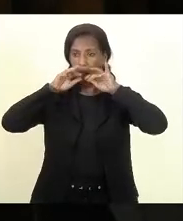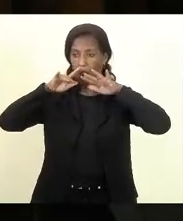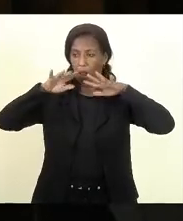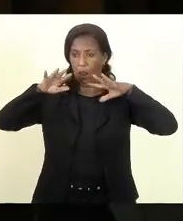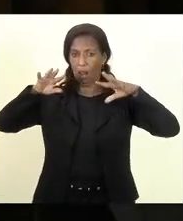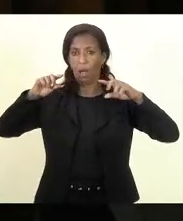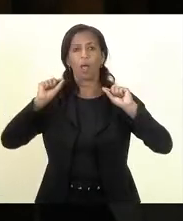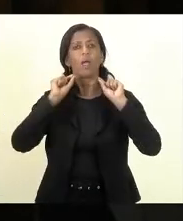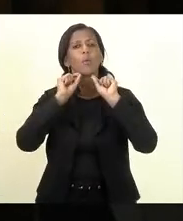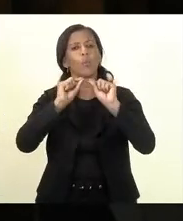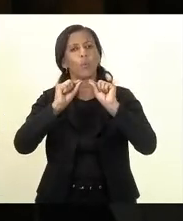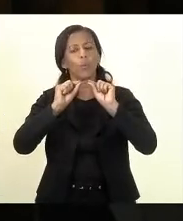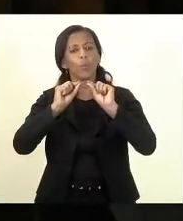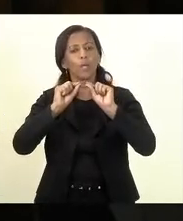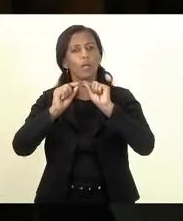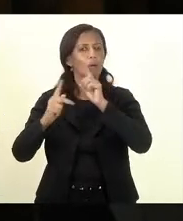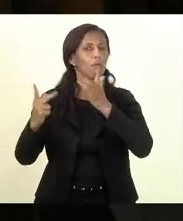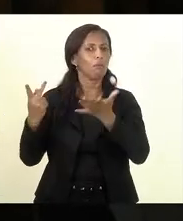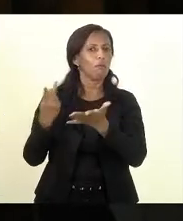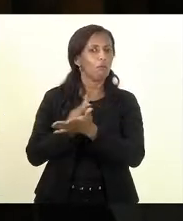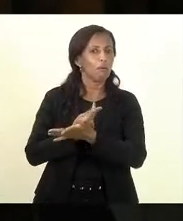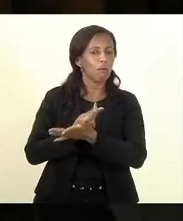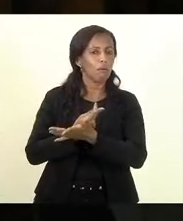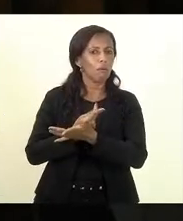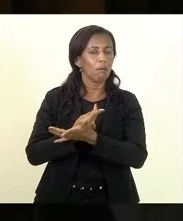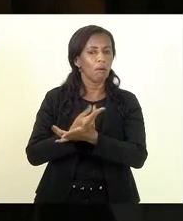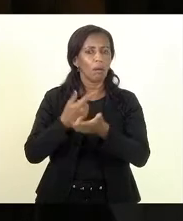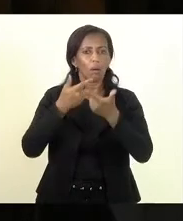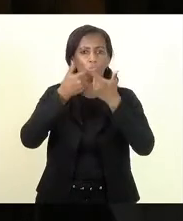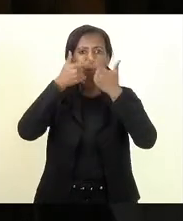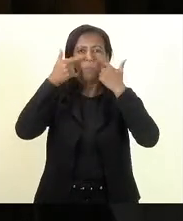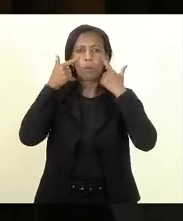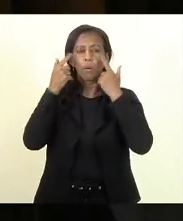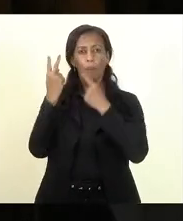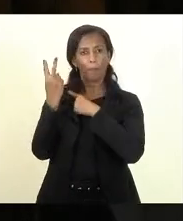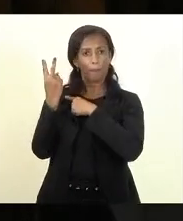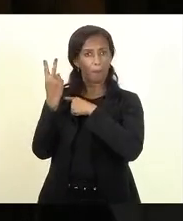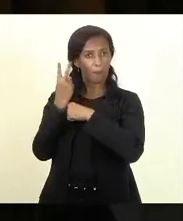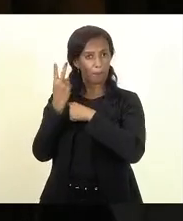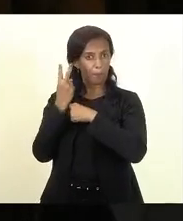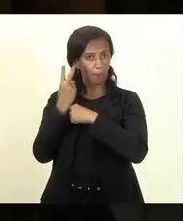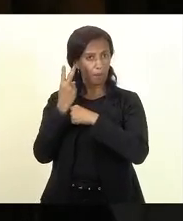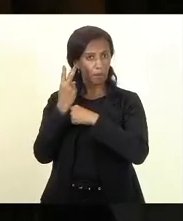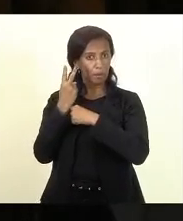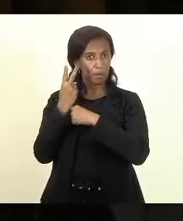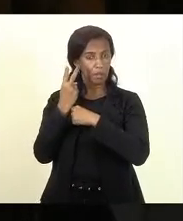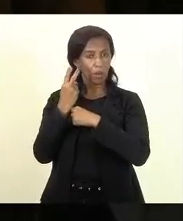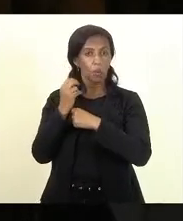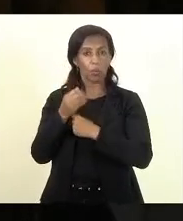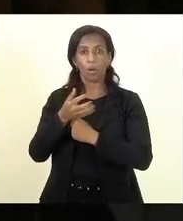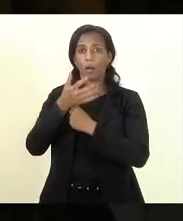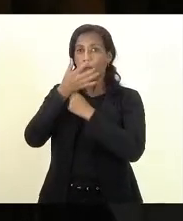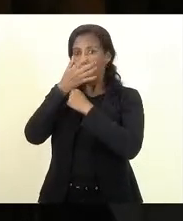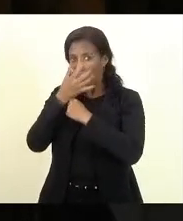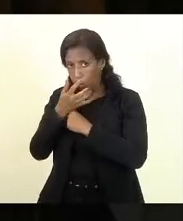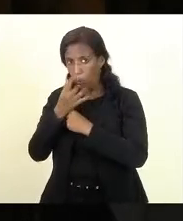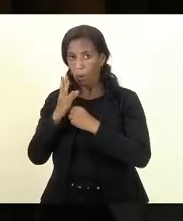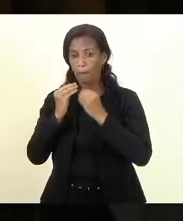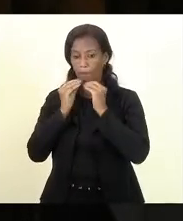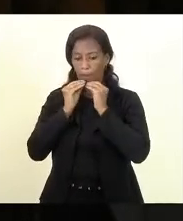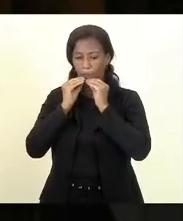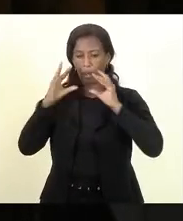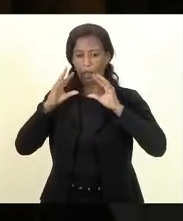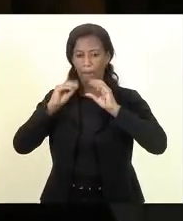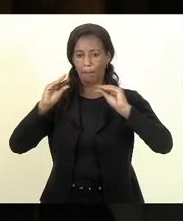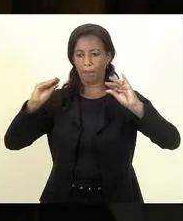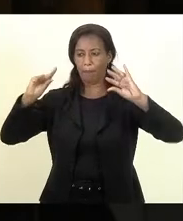aerossóis. Isto é, são aquilo que a gente expele do nariz e da boca e,